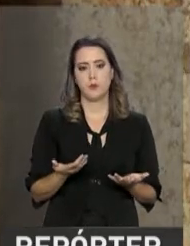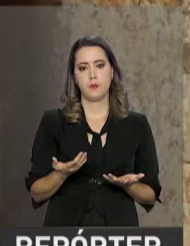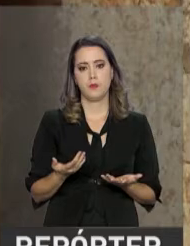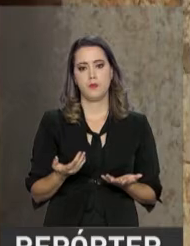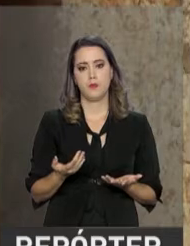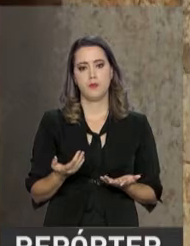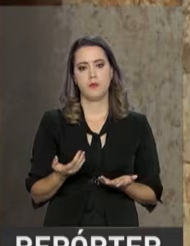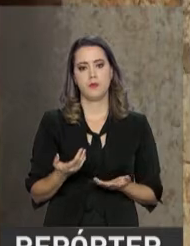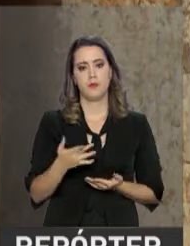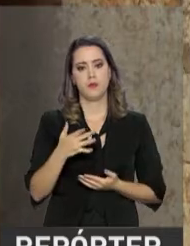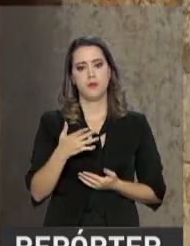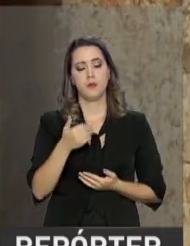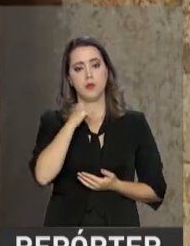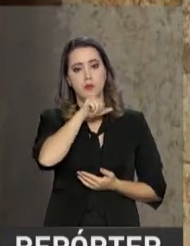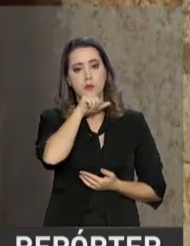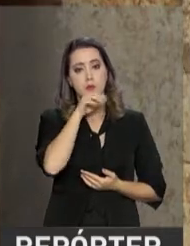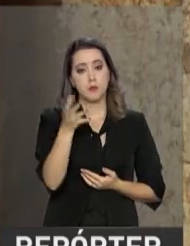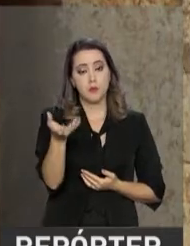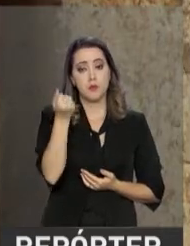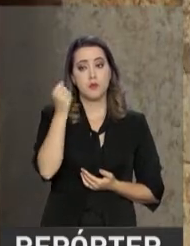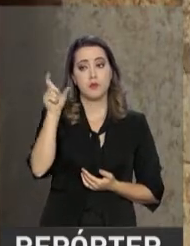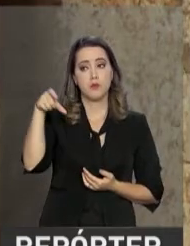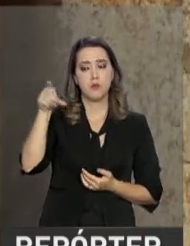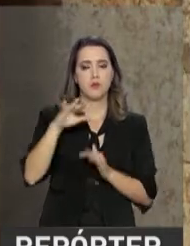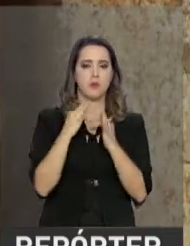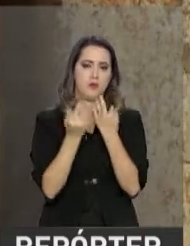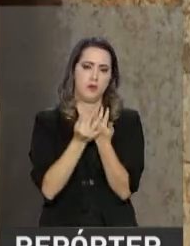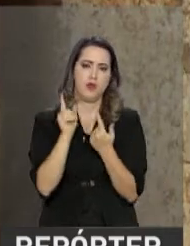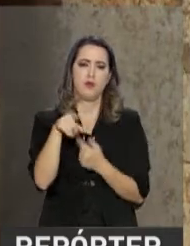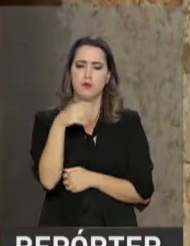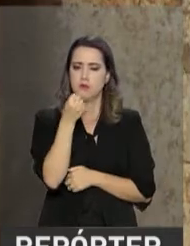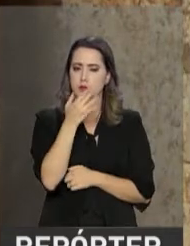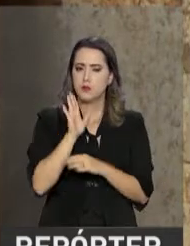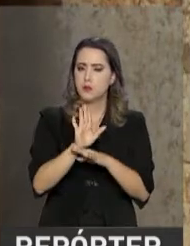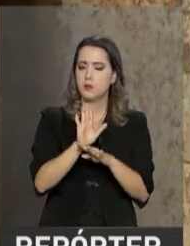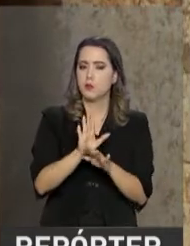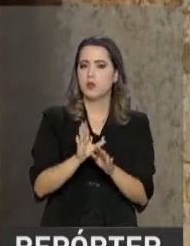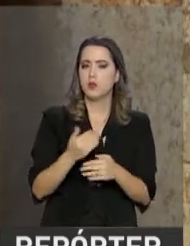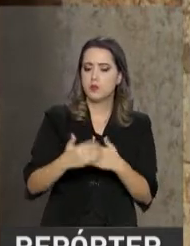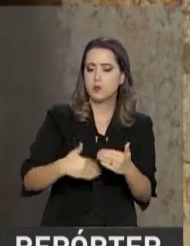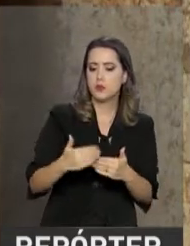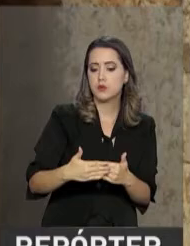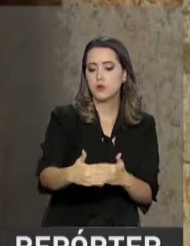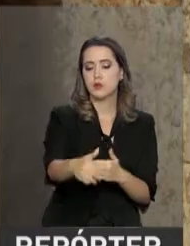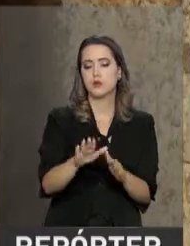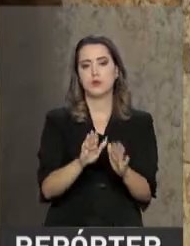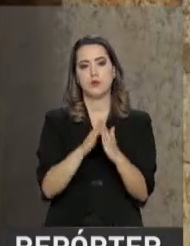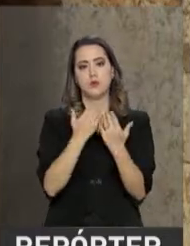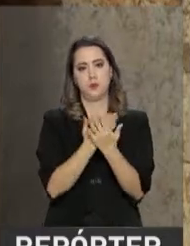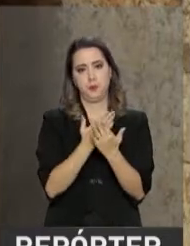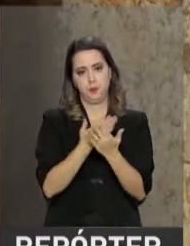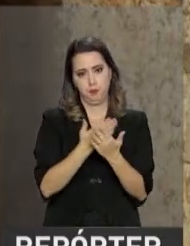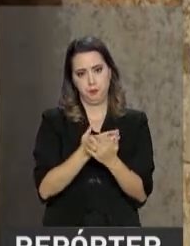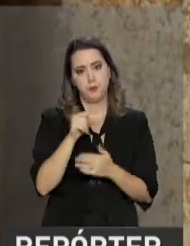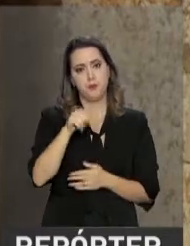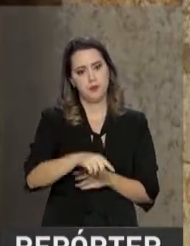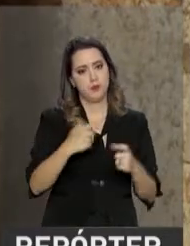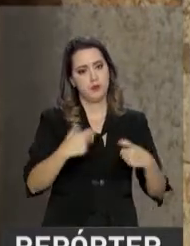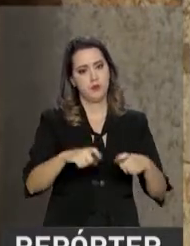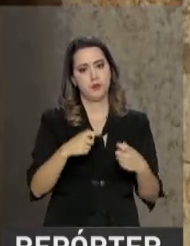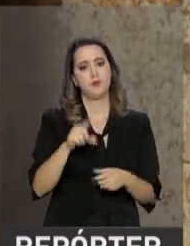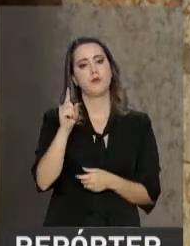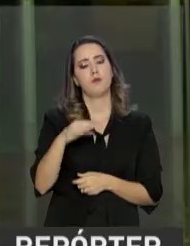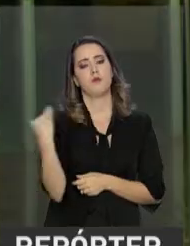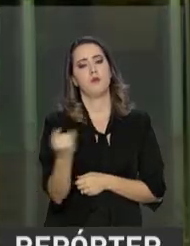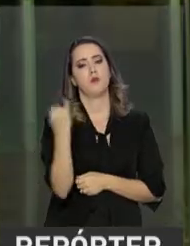ea mãe recebendo o bolsa família é um complemento que ajuda a manter a criança na escola então é muito importante aqui nessa região que o